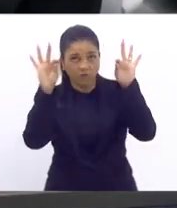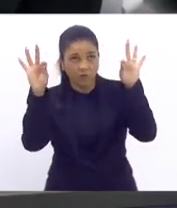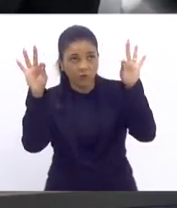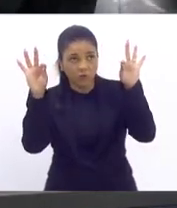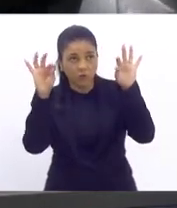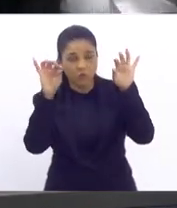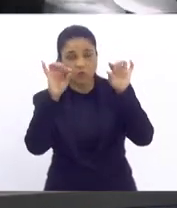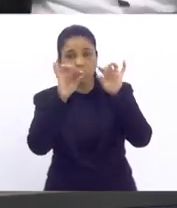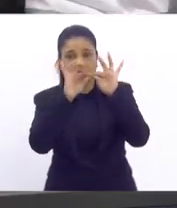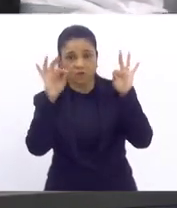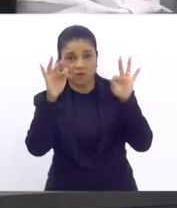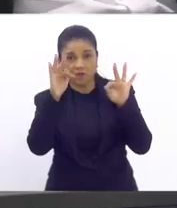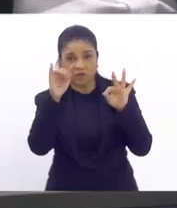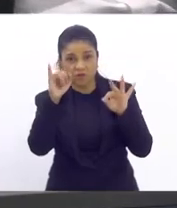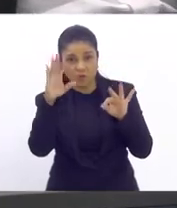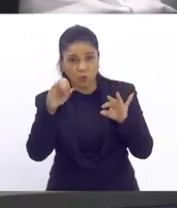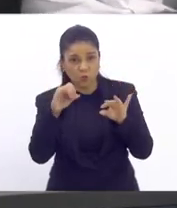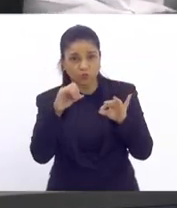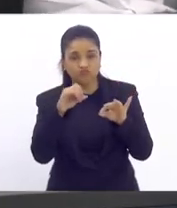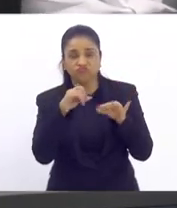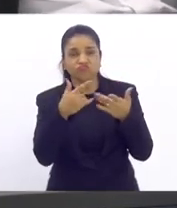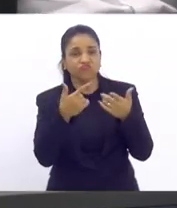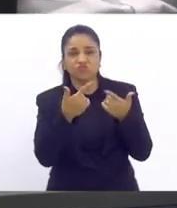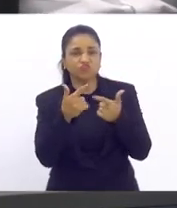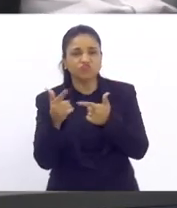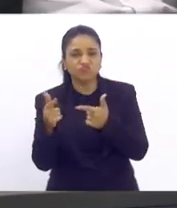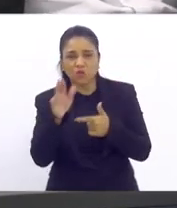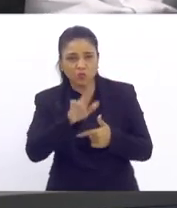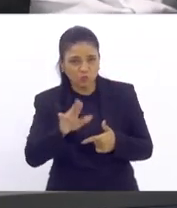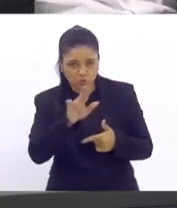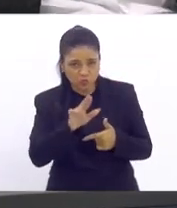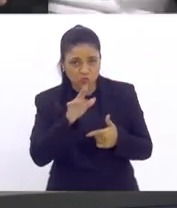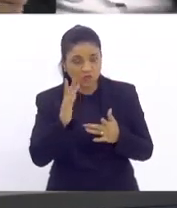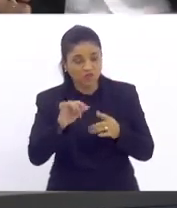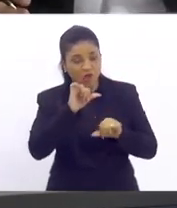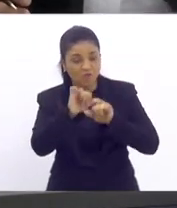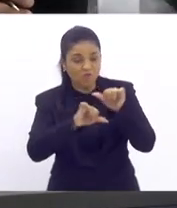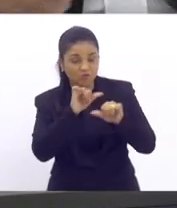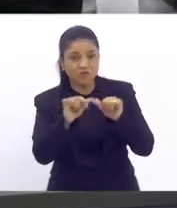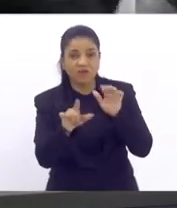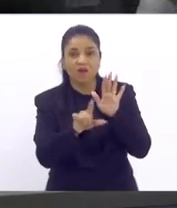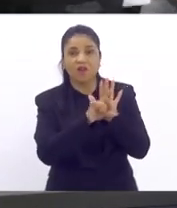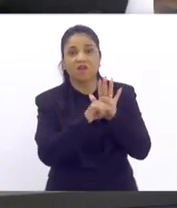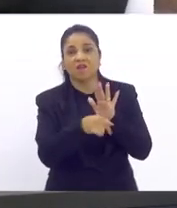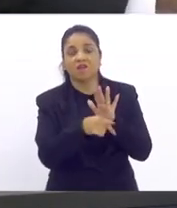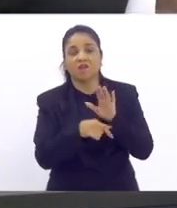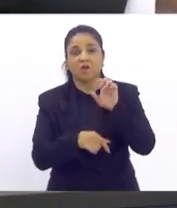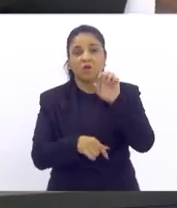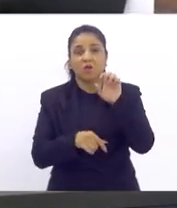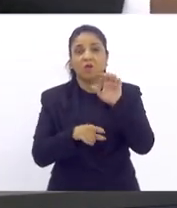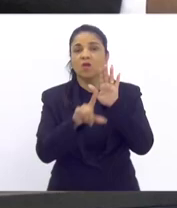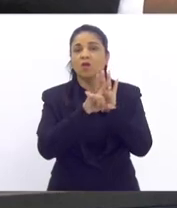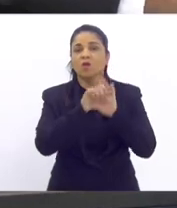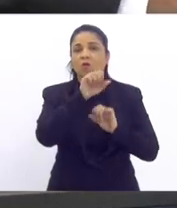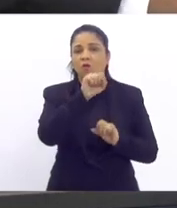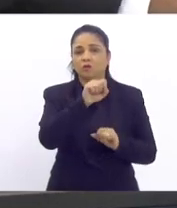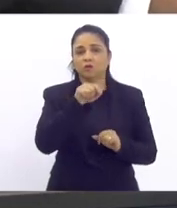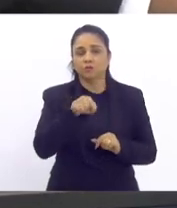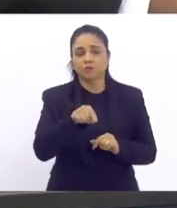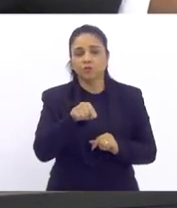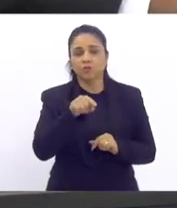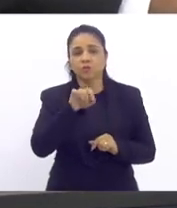fosse dependendo de modificar a lei já existente 8.588